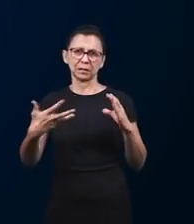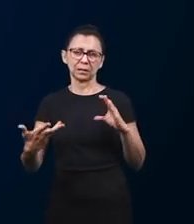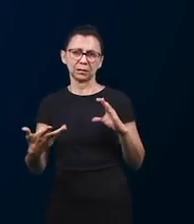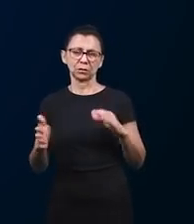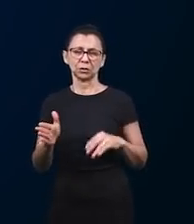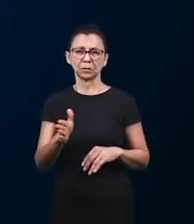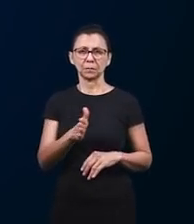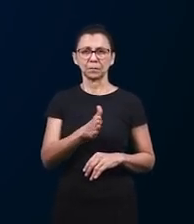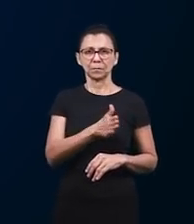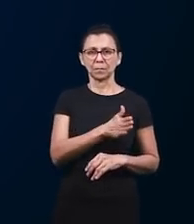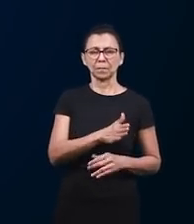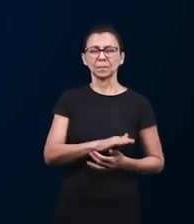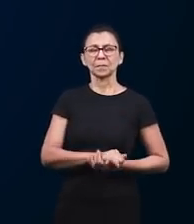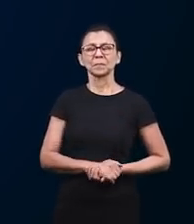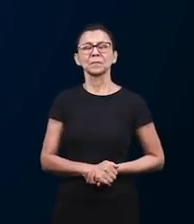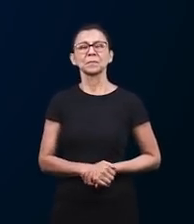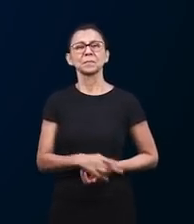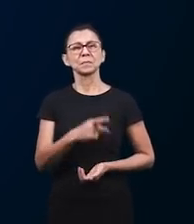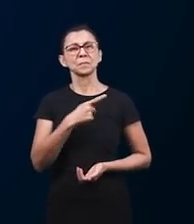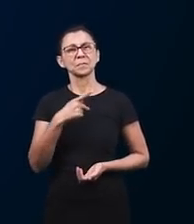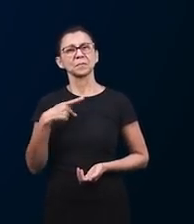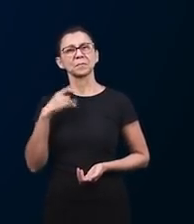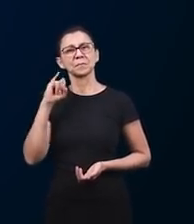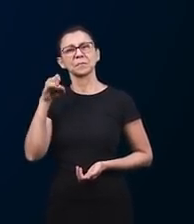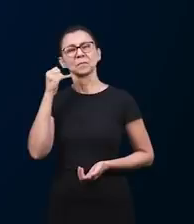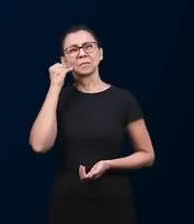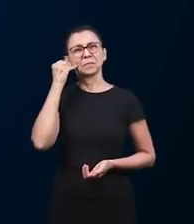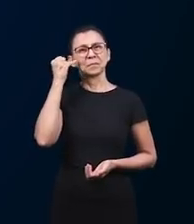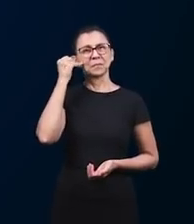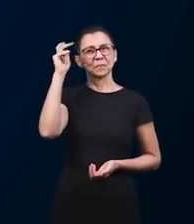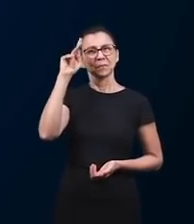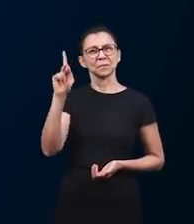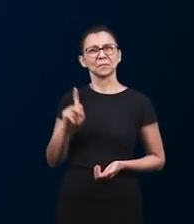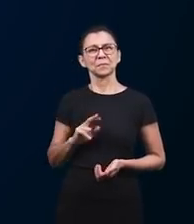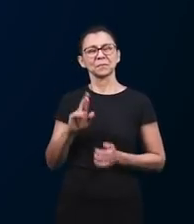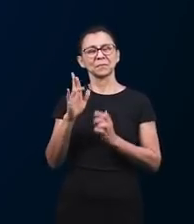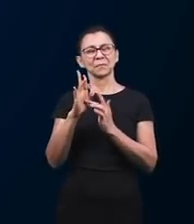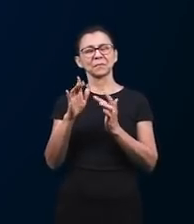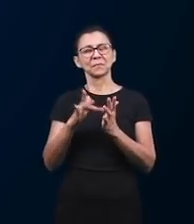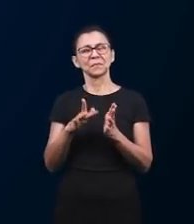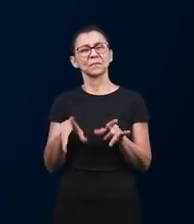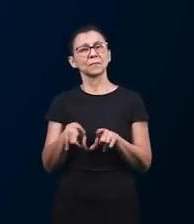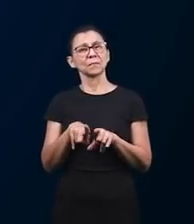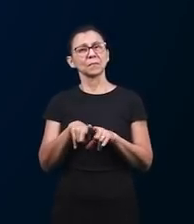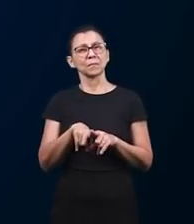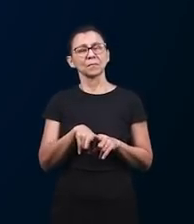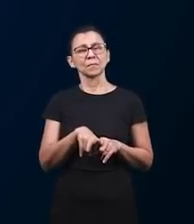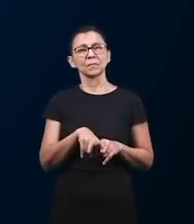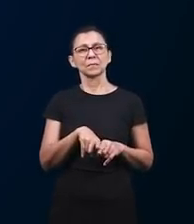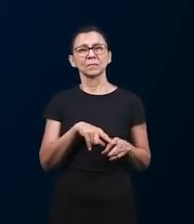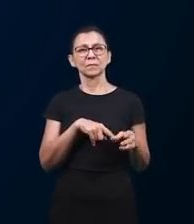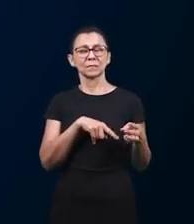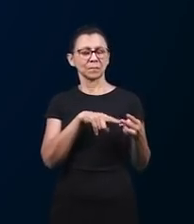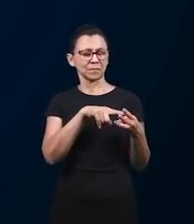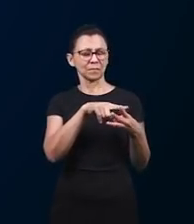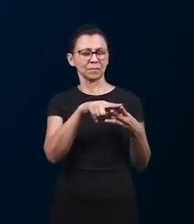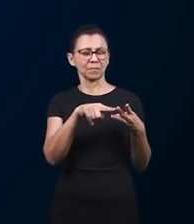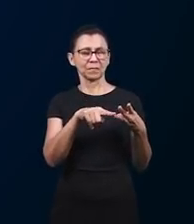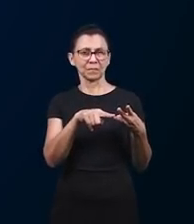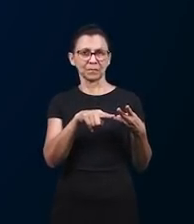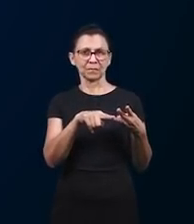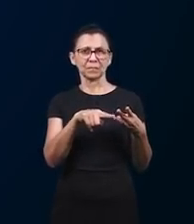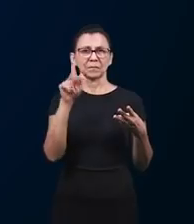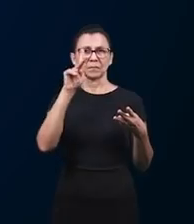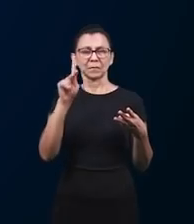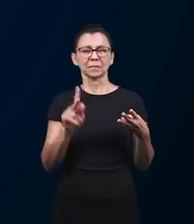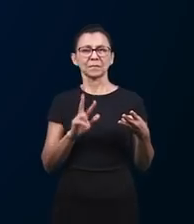o pastor Josias, com a paz do Senhor Jesus, também os irmãos Carolina, irmão Celso, com a paz do Senhor